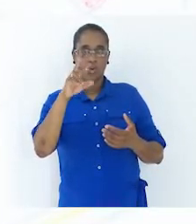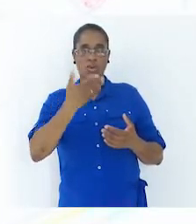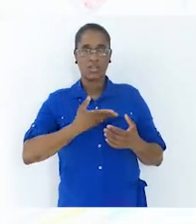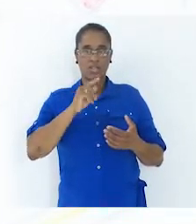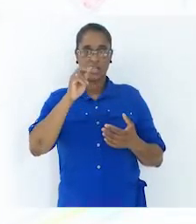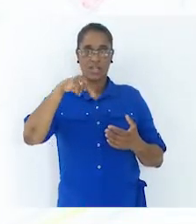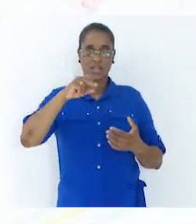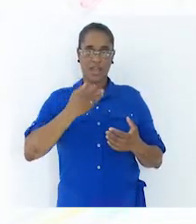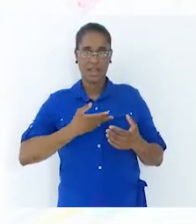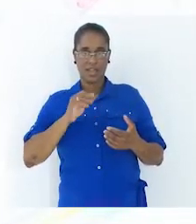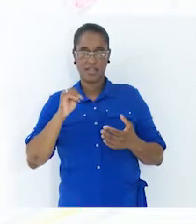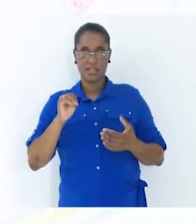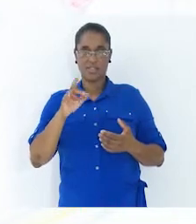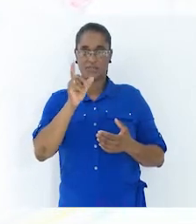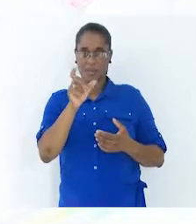coordenadas,